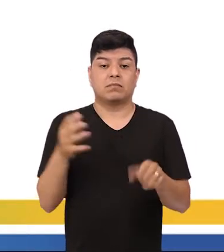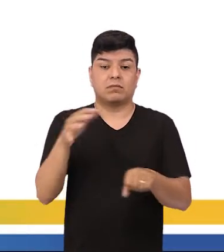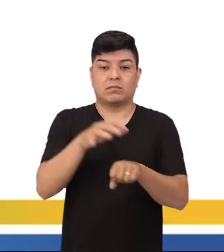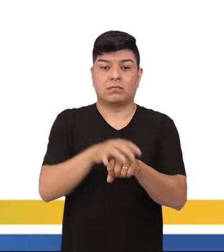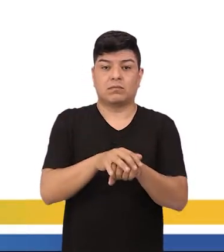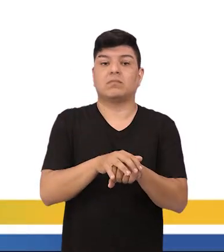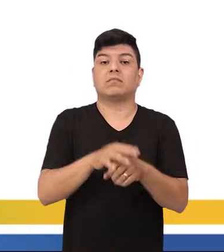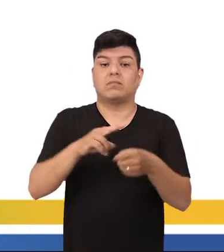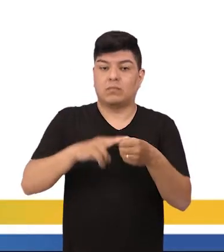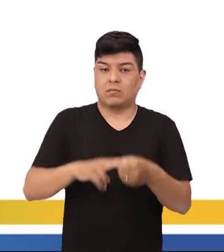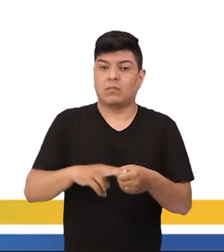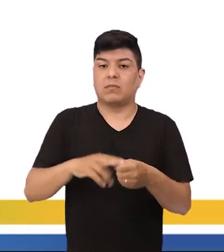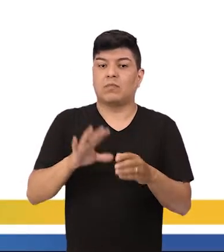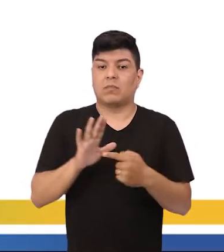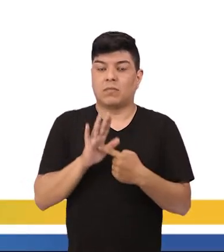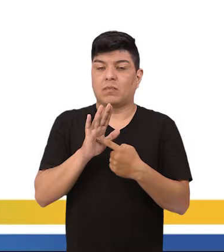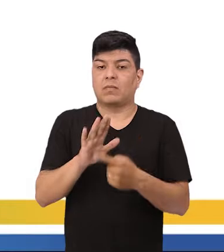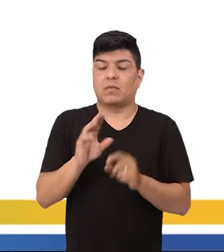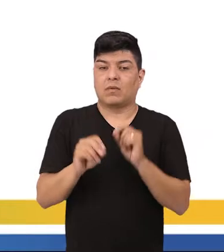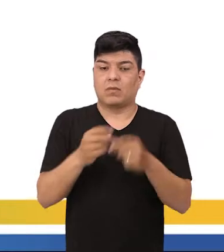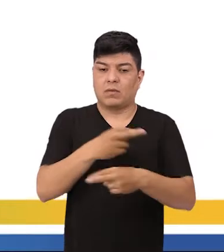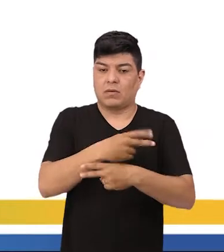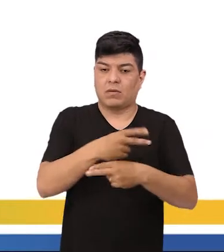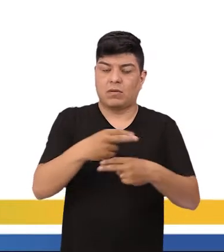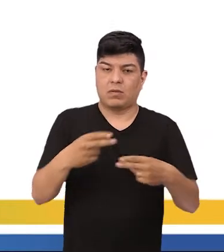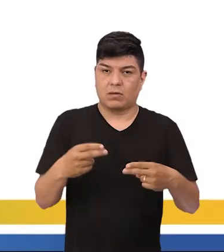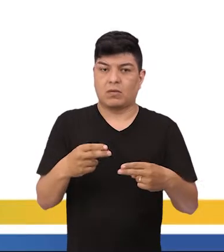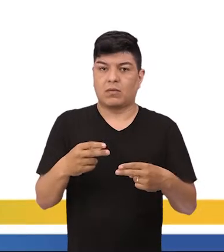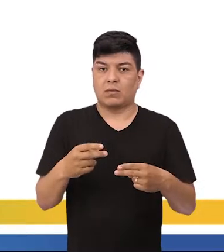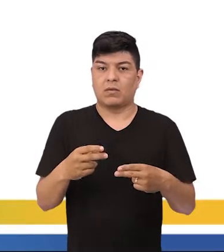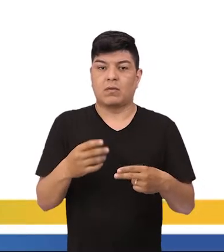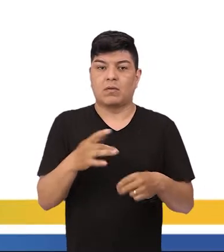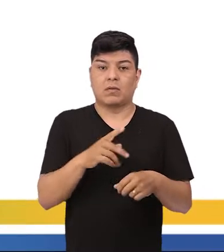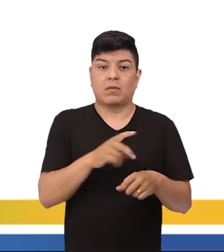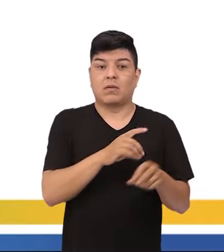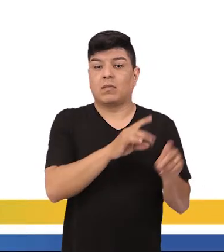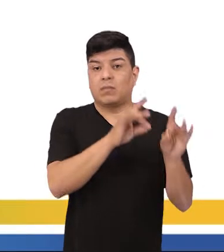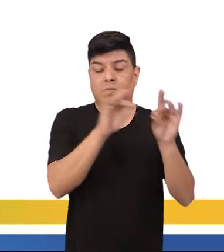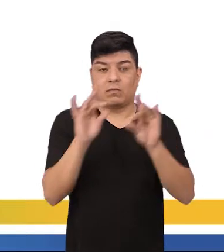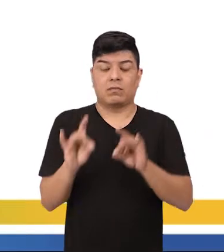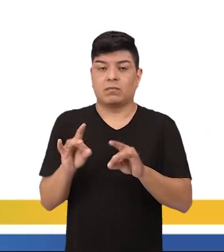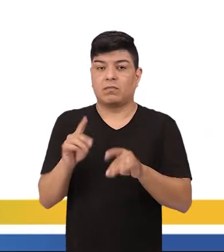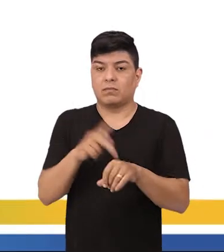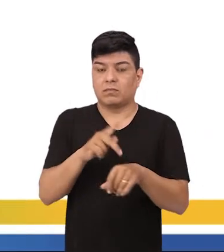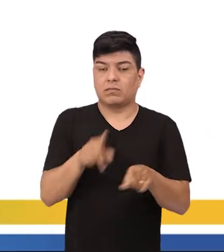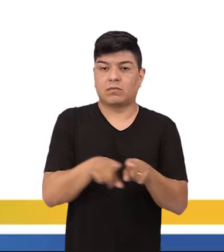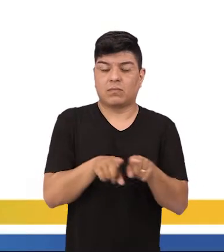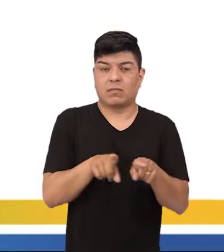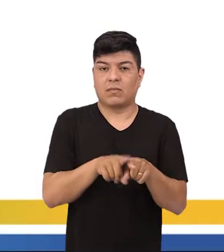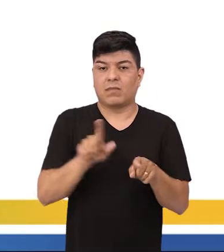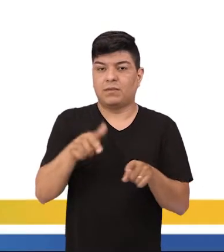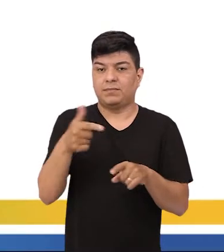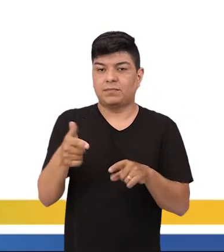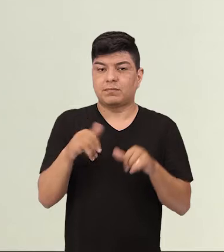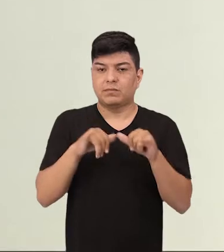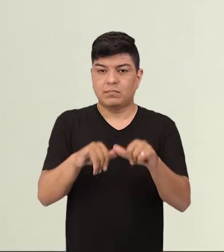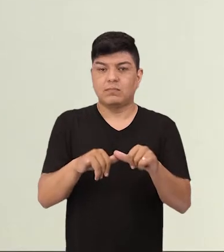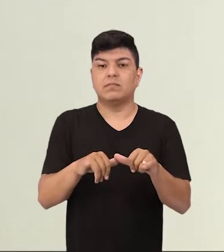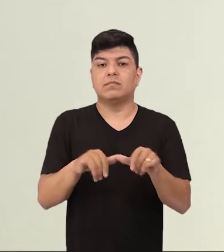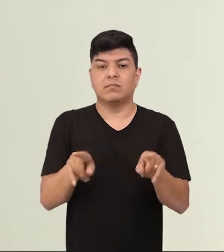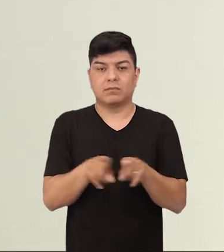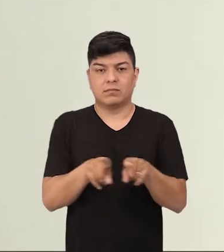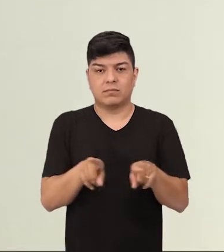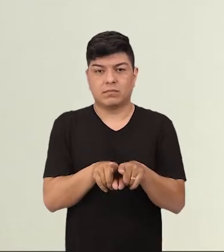era explícito, né? Fornecer produtos tropicais e minérios para o mercado externo, né? Então, era mesmo